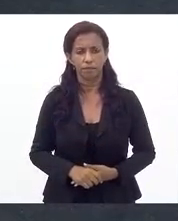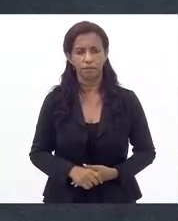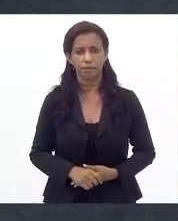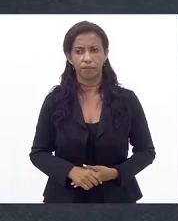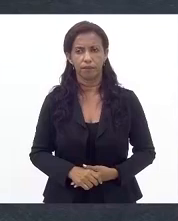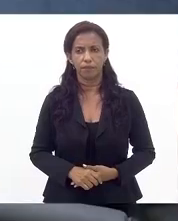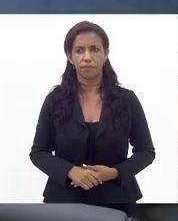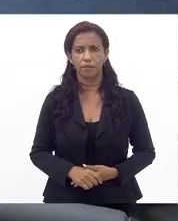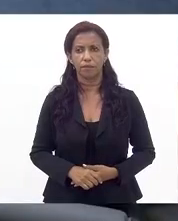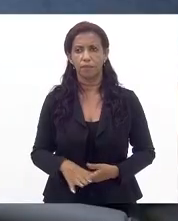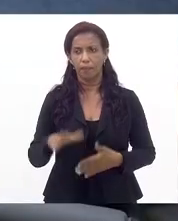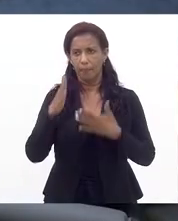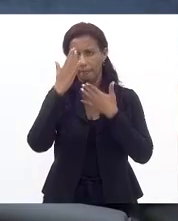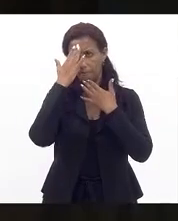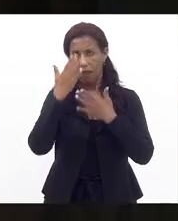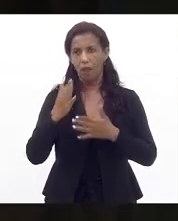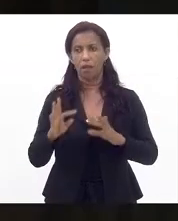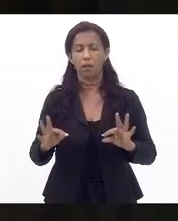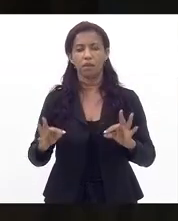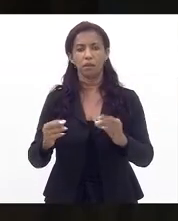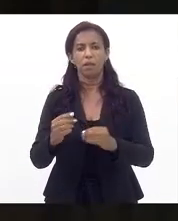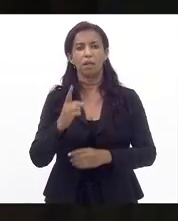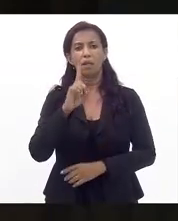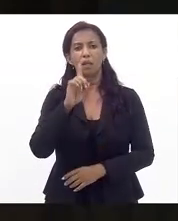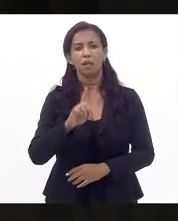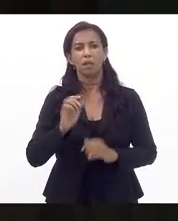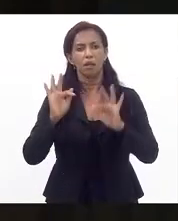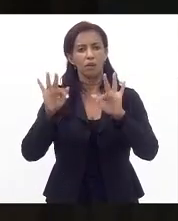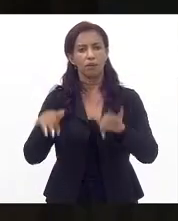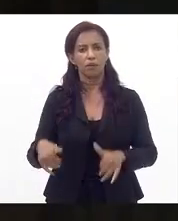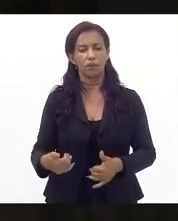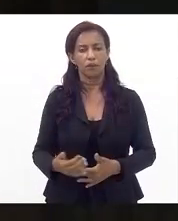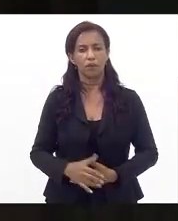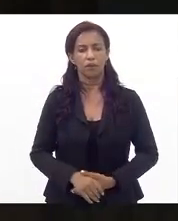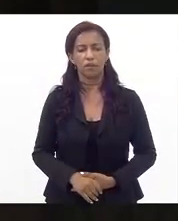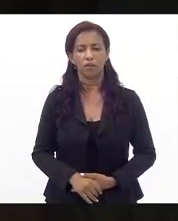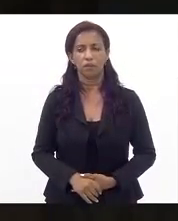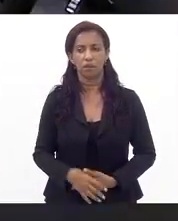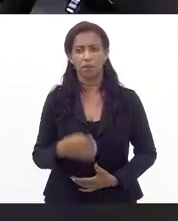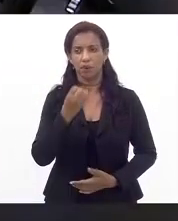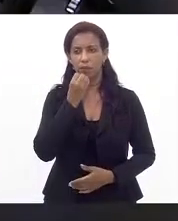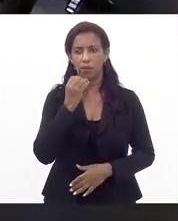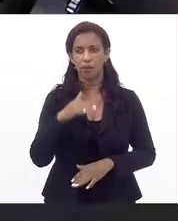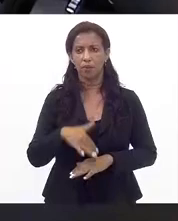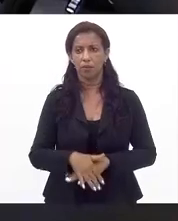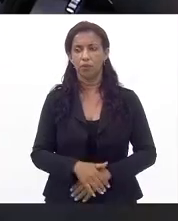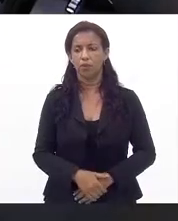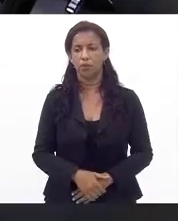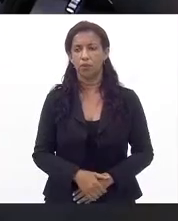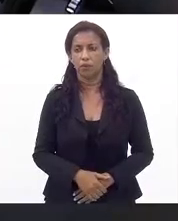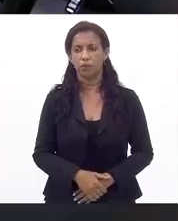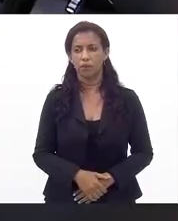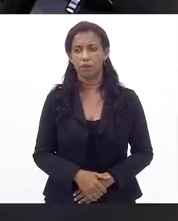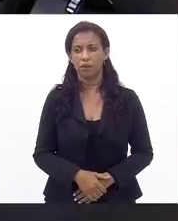fica desse debate agradeço a presença de todos e declaro encerrada a sessão boa noite